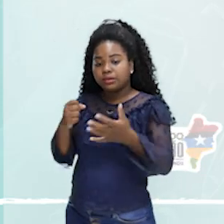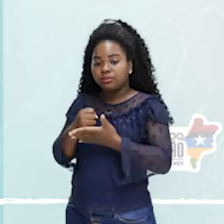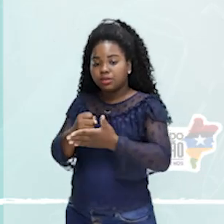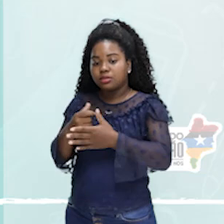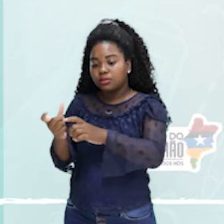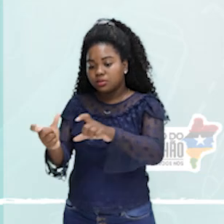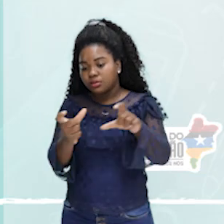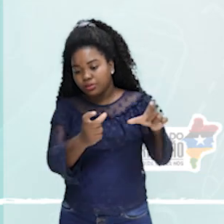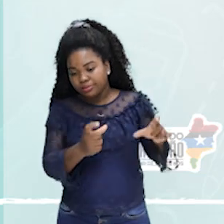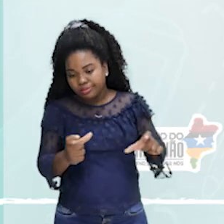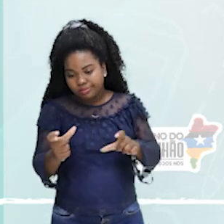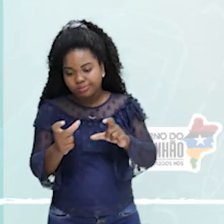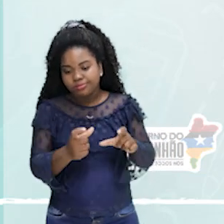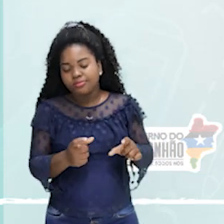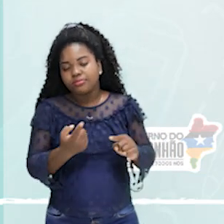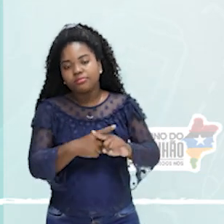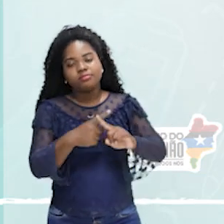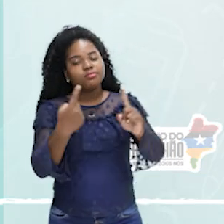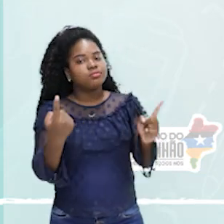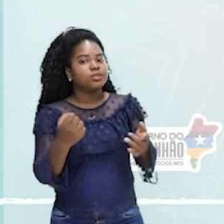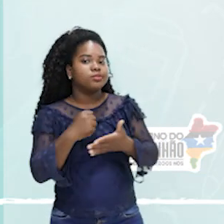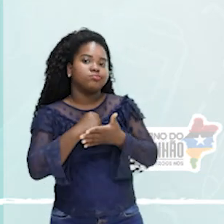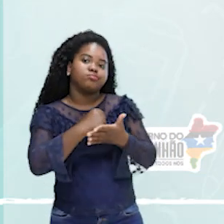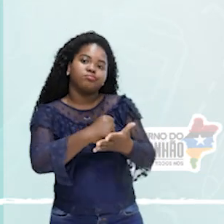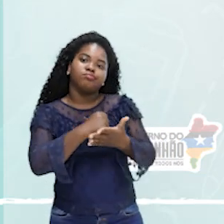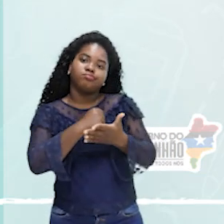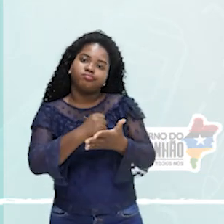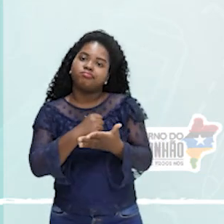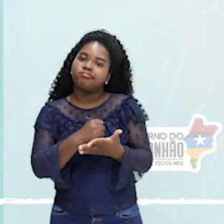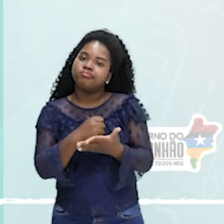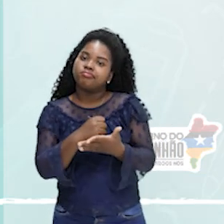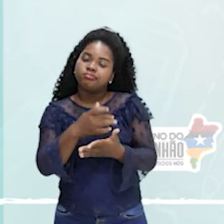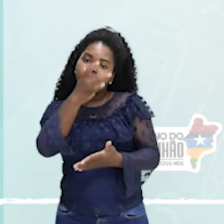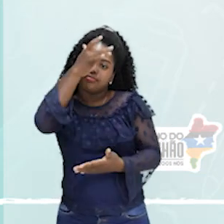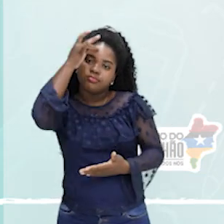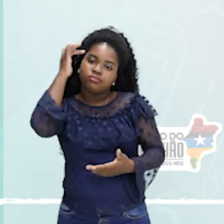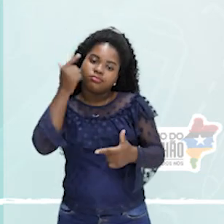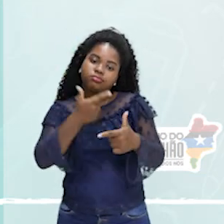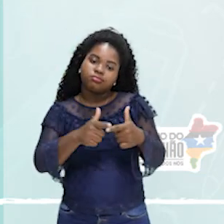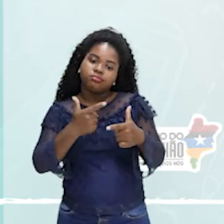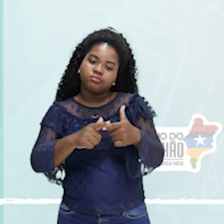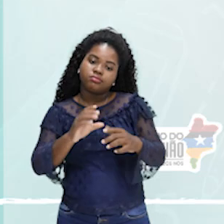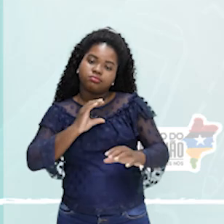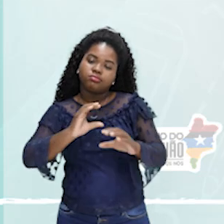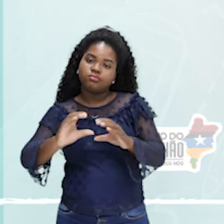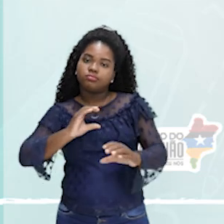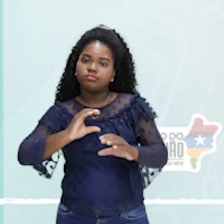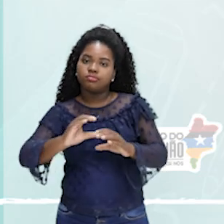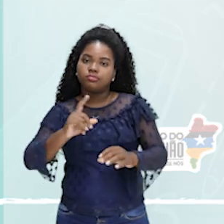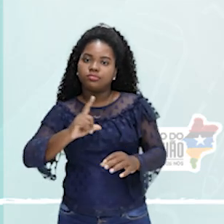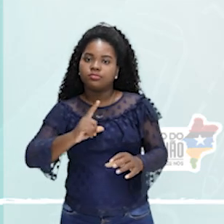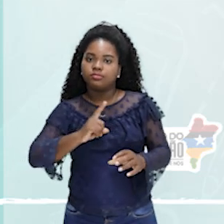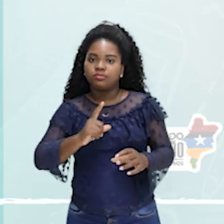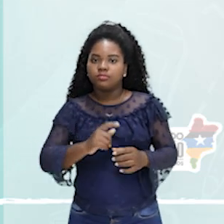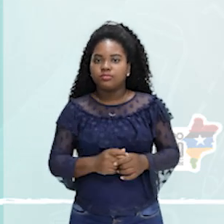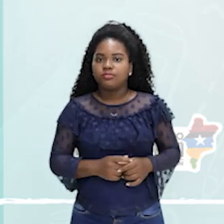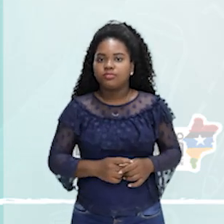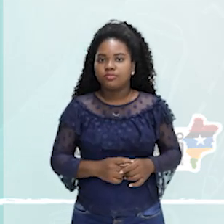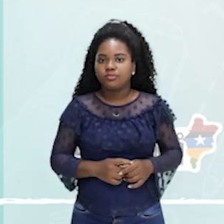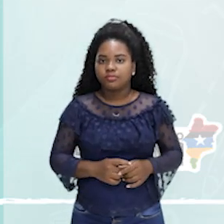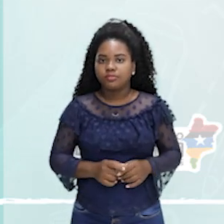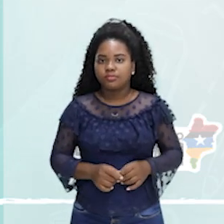pessoa a se localizar num lugar, mas não vai ajudar ninguém num problema de comunicação que existe quando